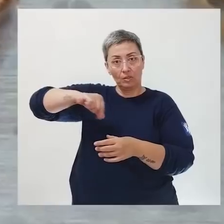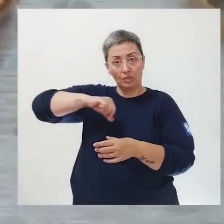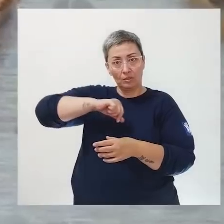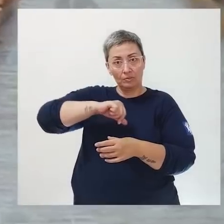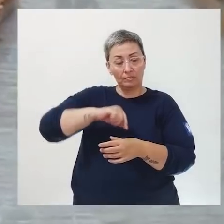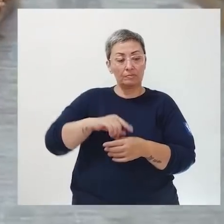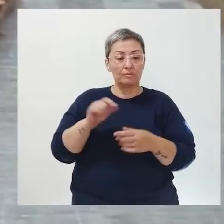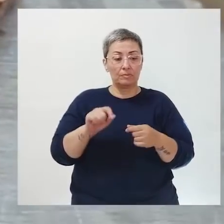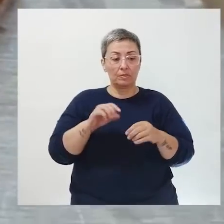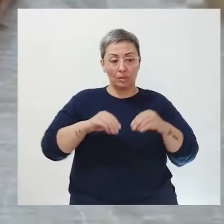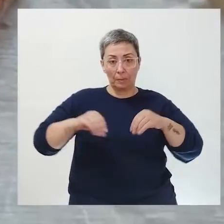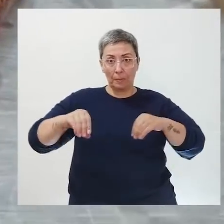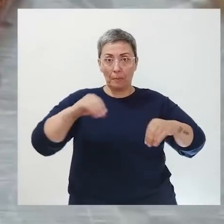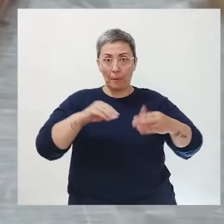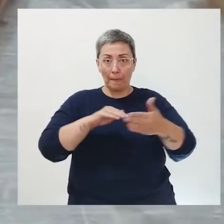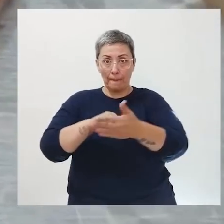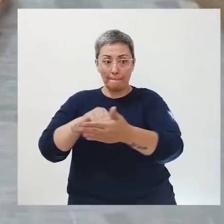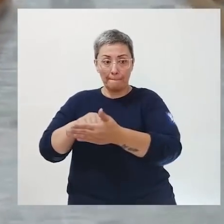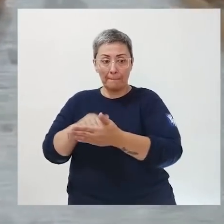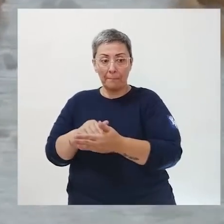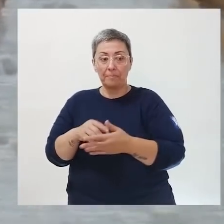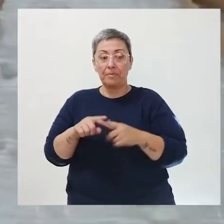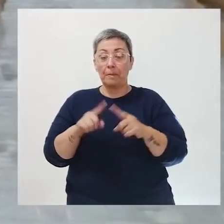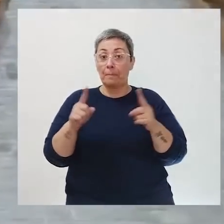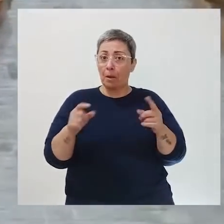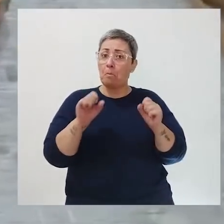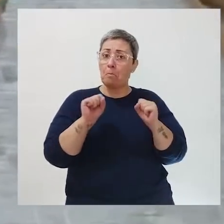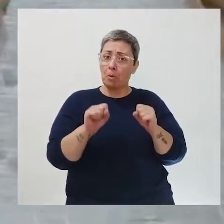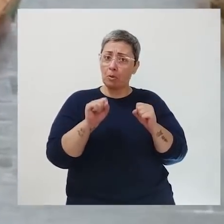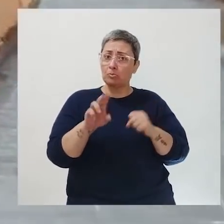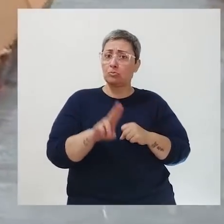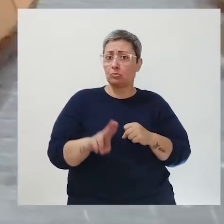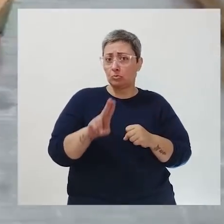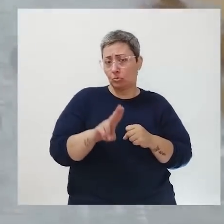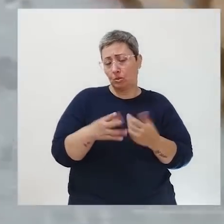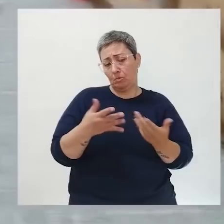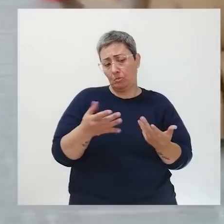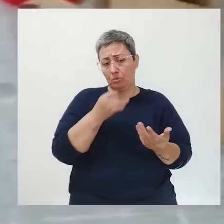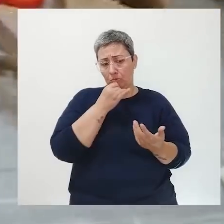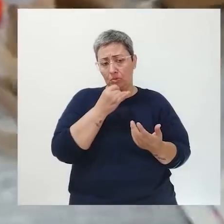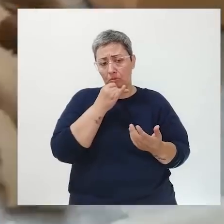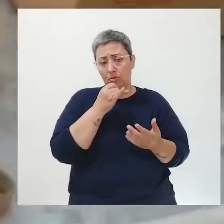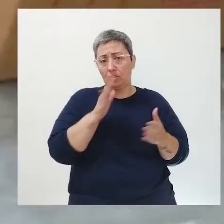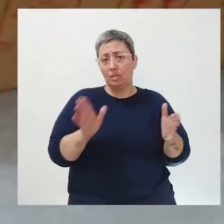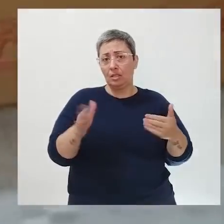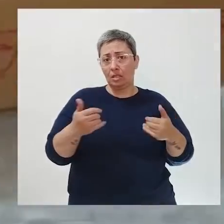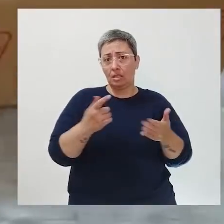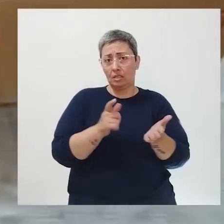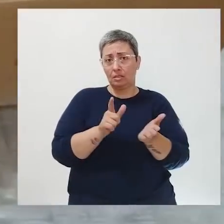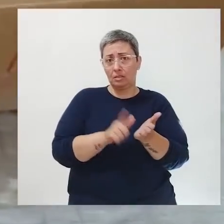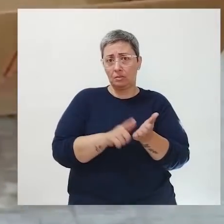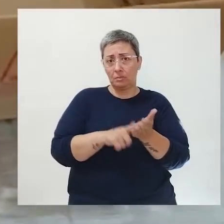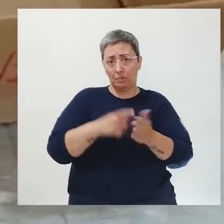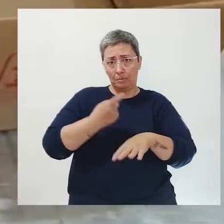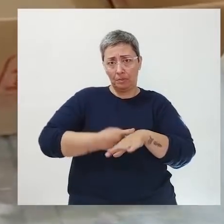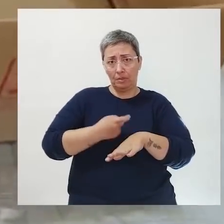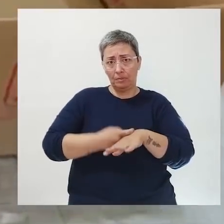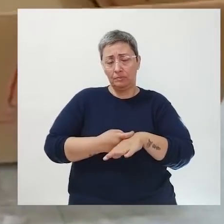tampinhas de garrafa para fazer os obstáculos. Mas vocês podem utilizar caixa de